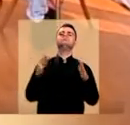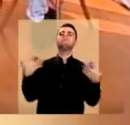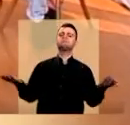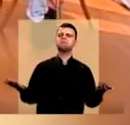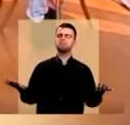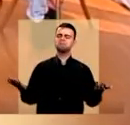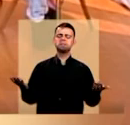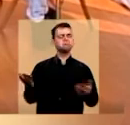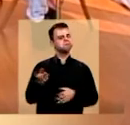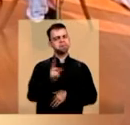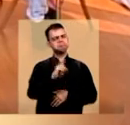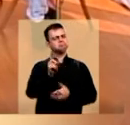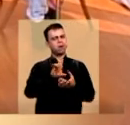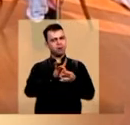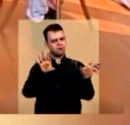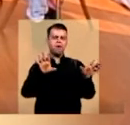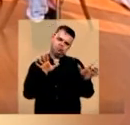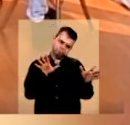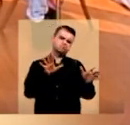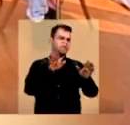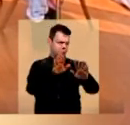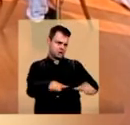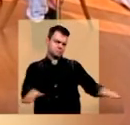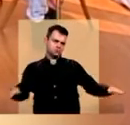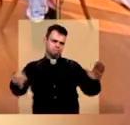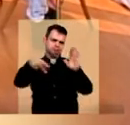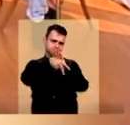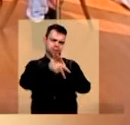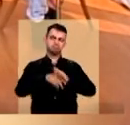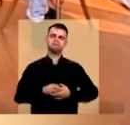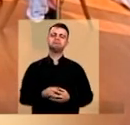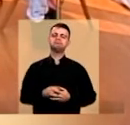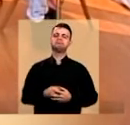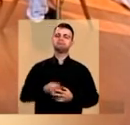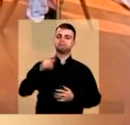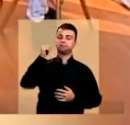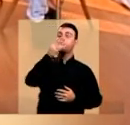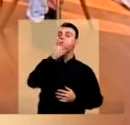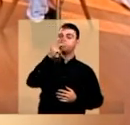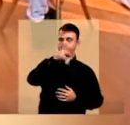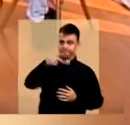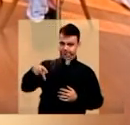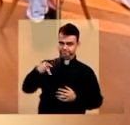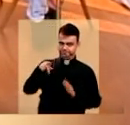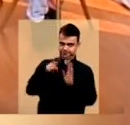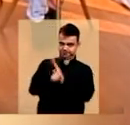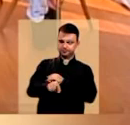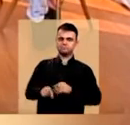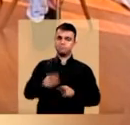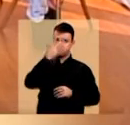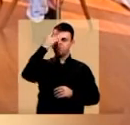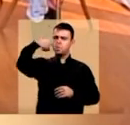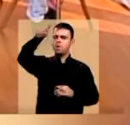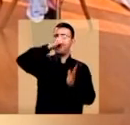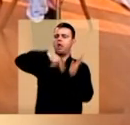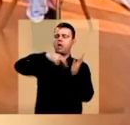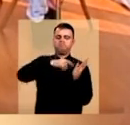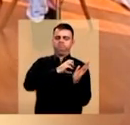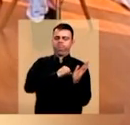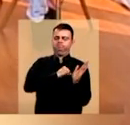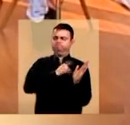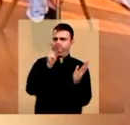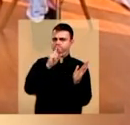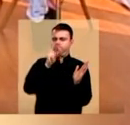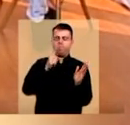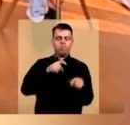para isso aí? Não, para as crianças. Mesmo. Professor, entre os não leitores, eles apontam que não leem. Primeiro, por